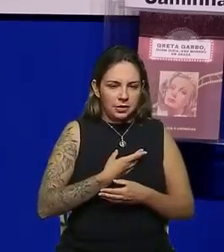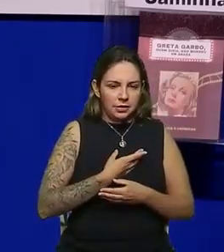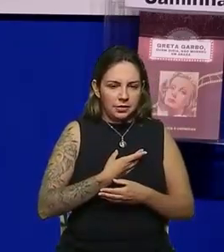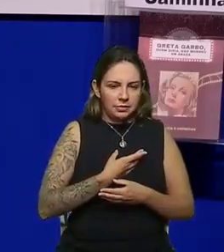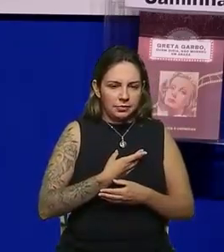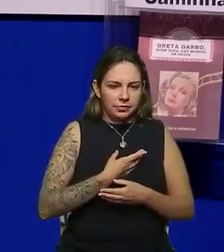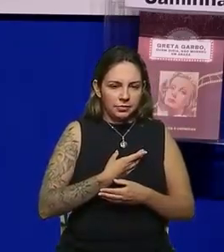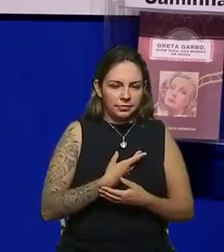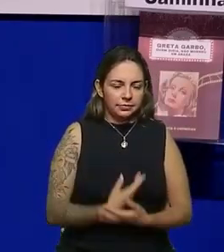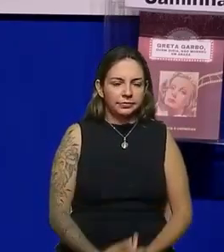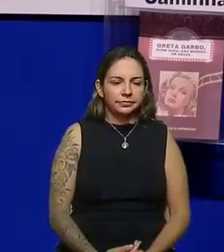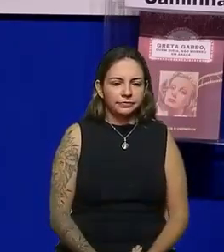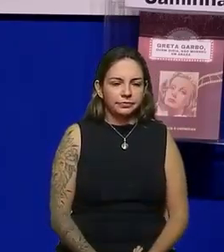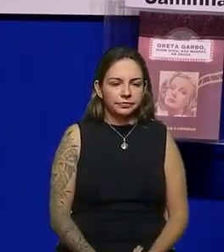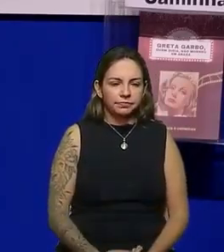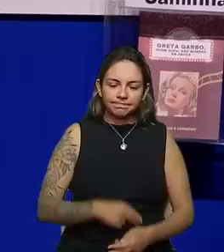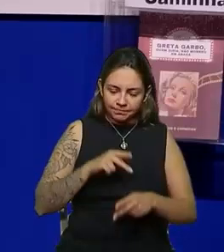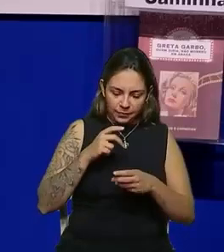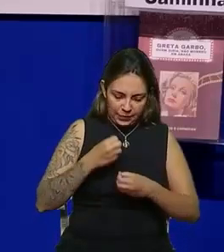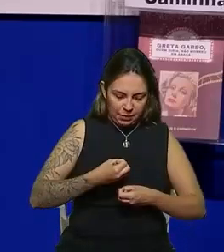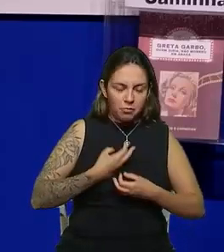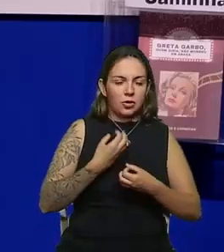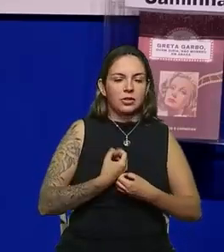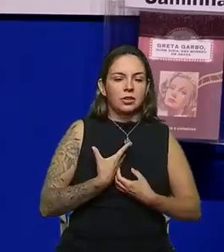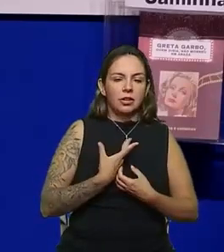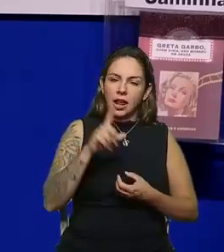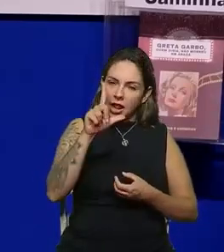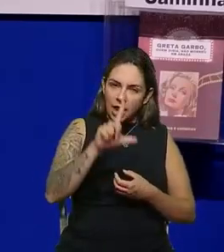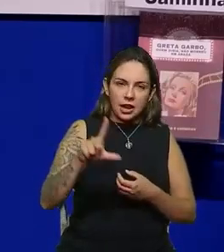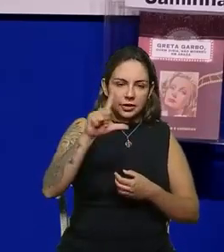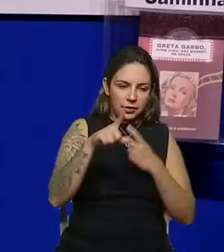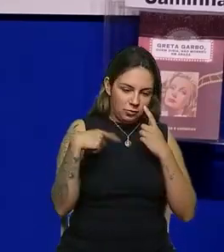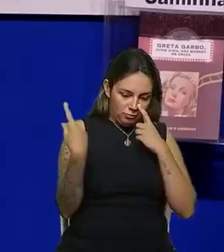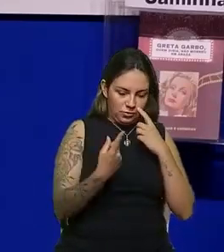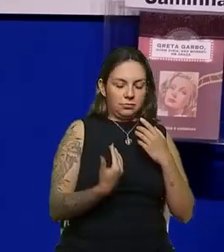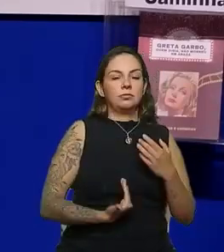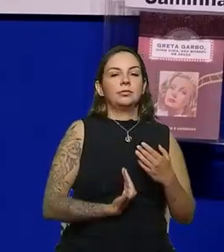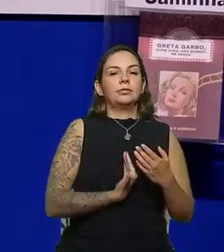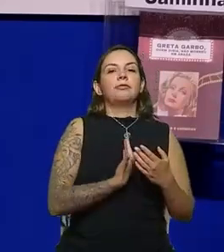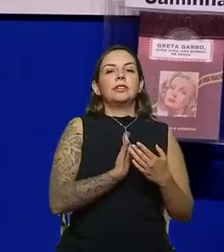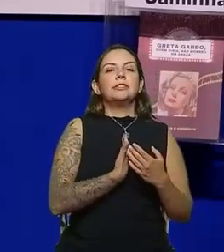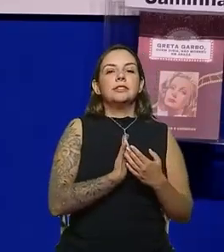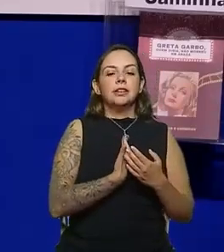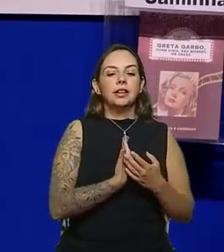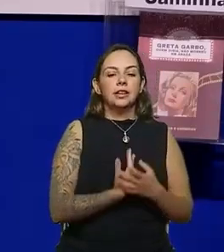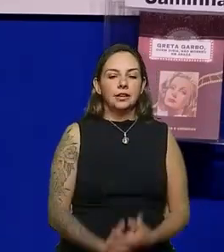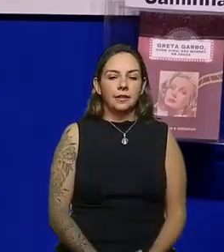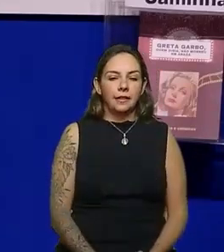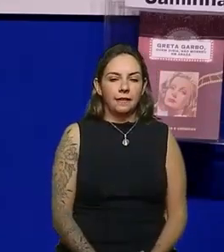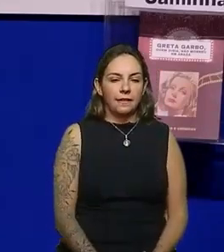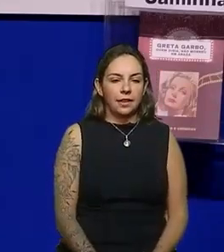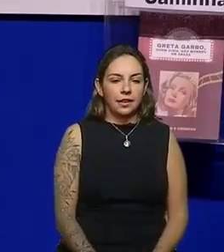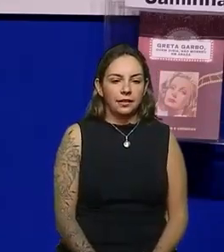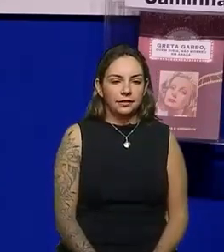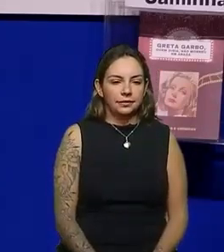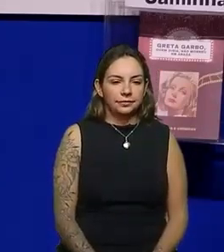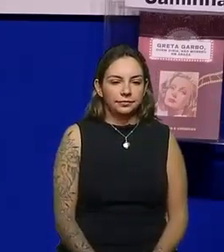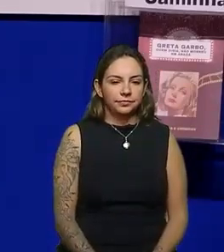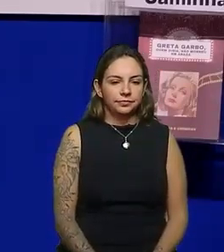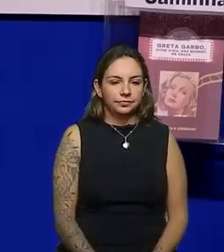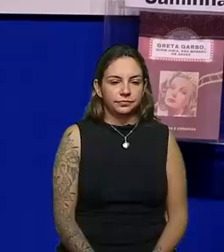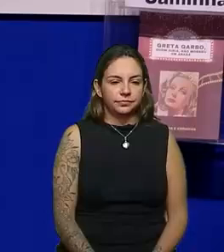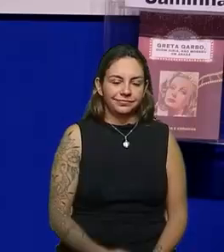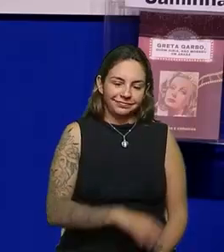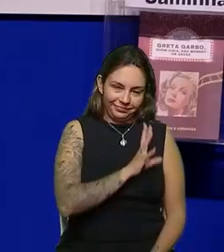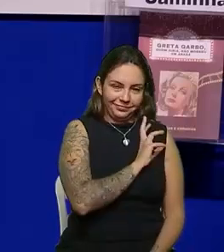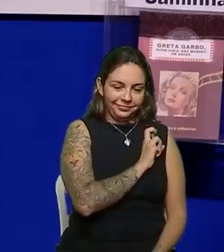E é isso, a poesia, a literatura nos atravessa. Como um punhal